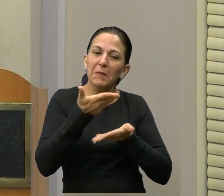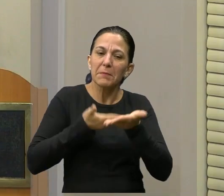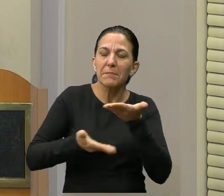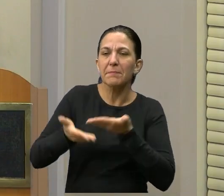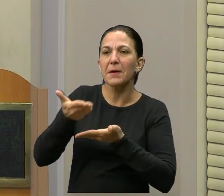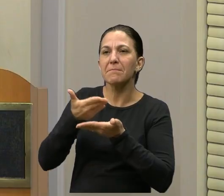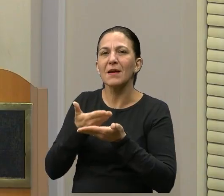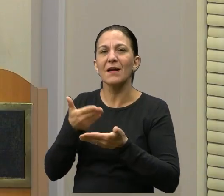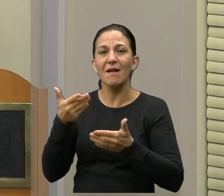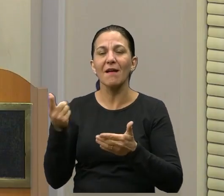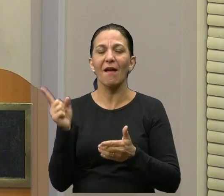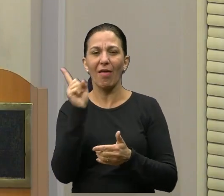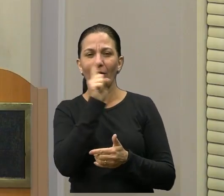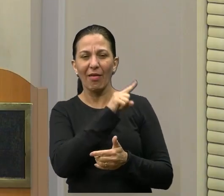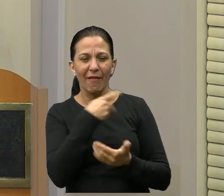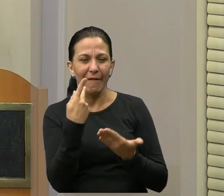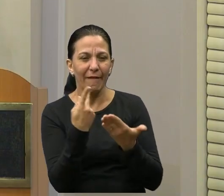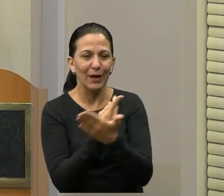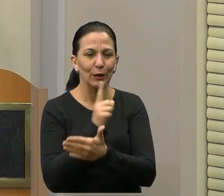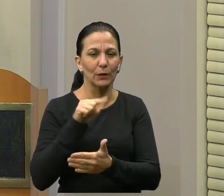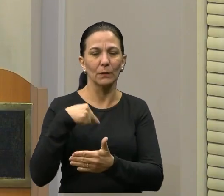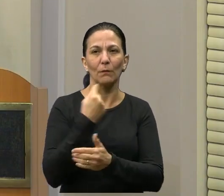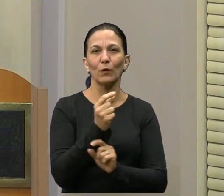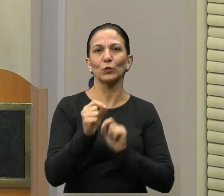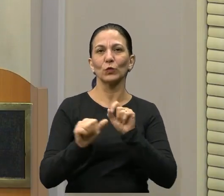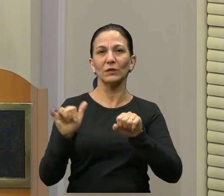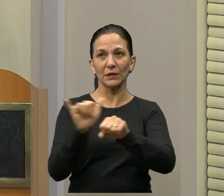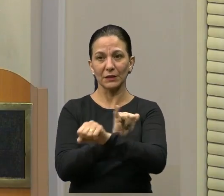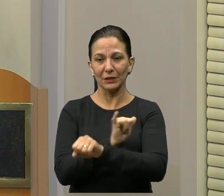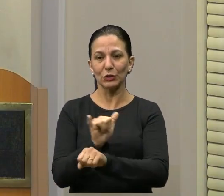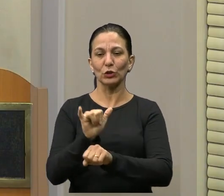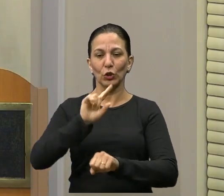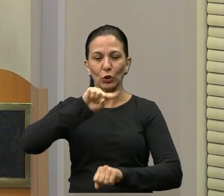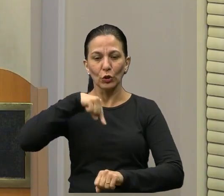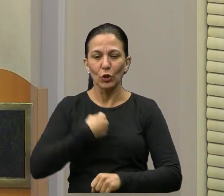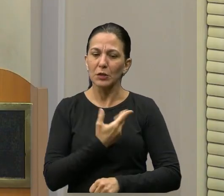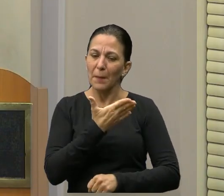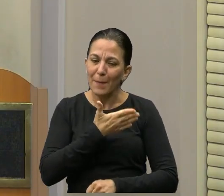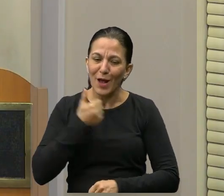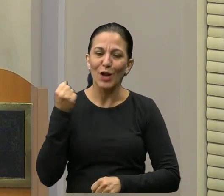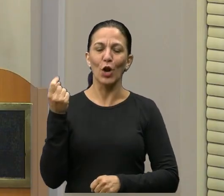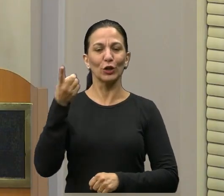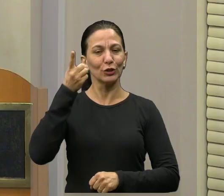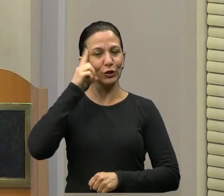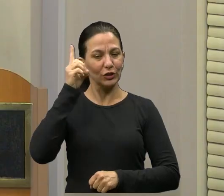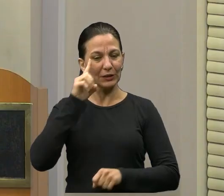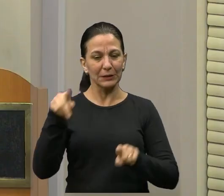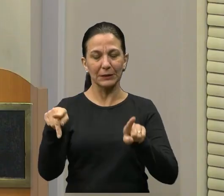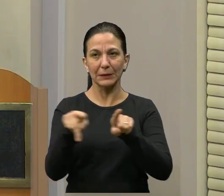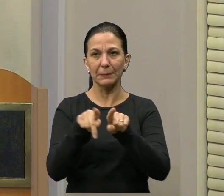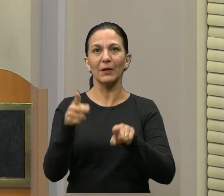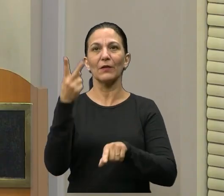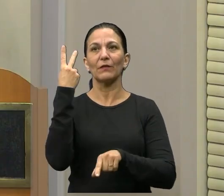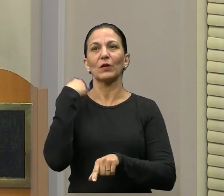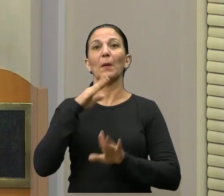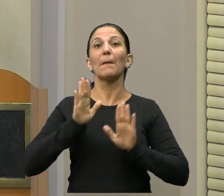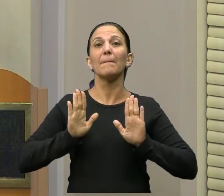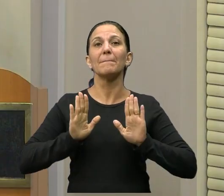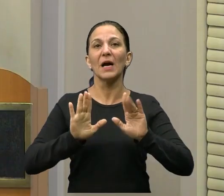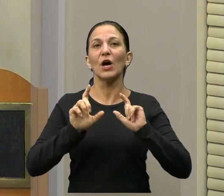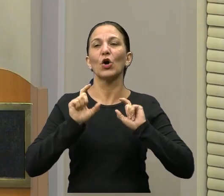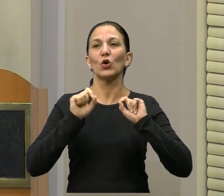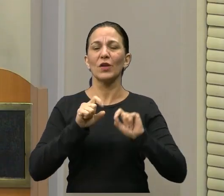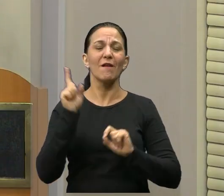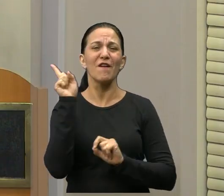e nossas falhas sejam instrumentos que nos aperfeiçoem como gente e como parlamentares, mas que